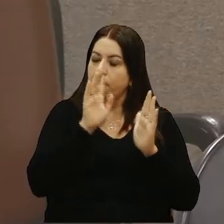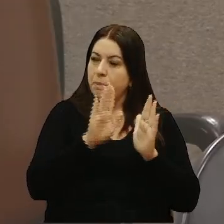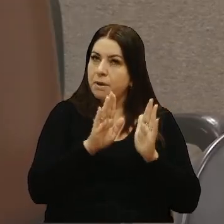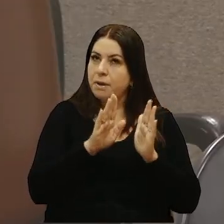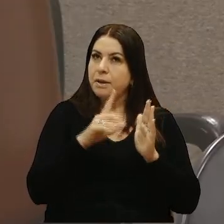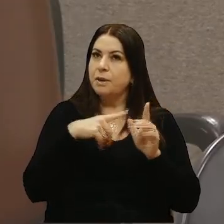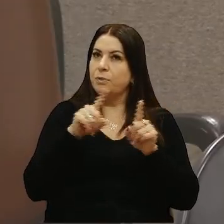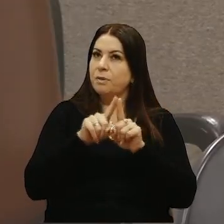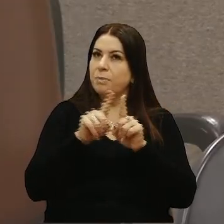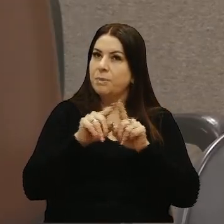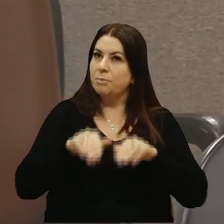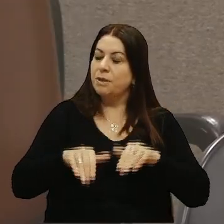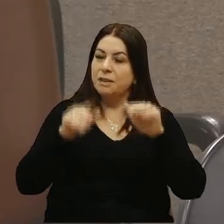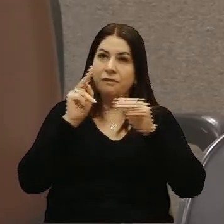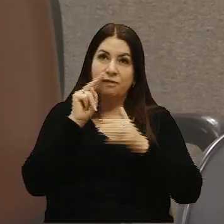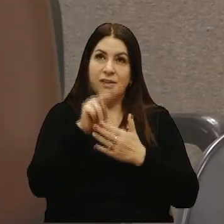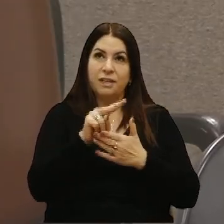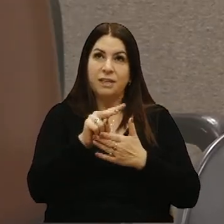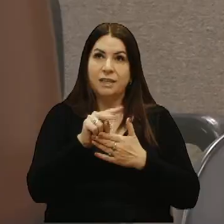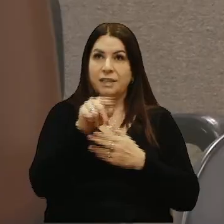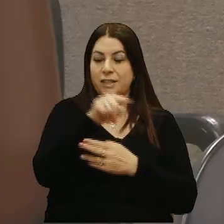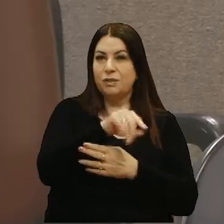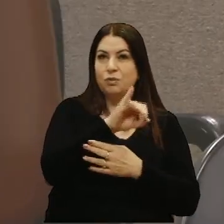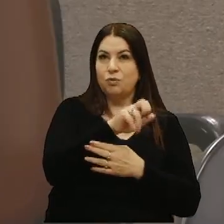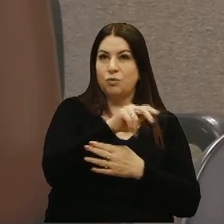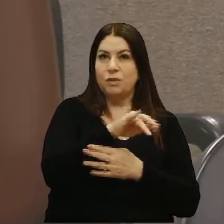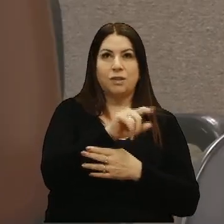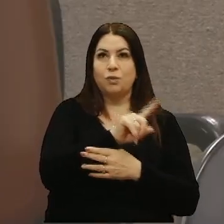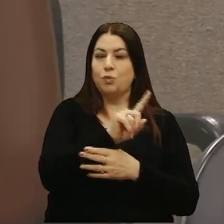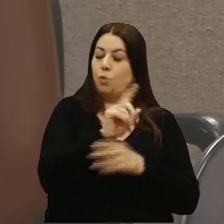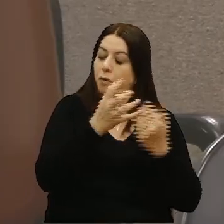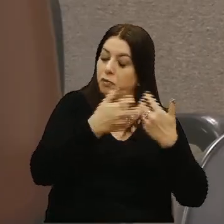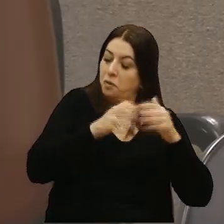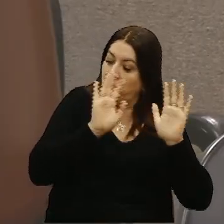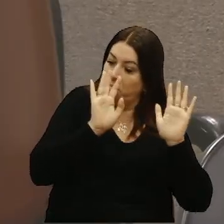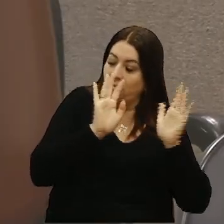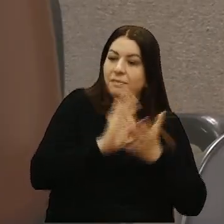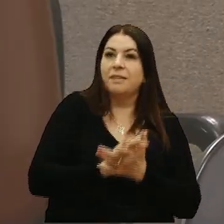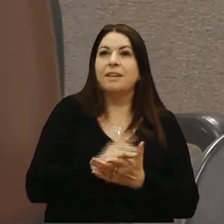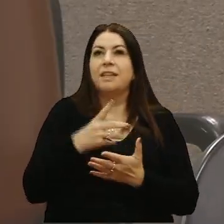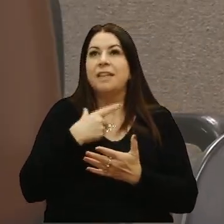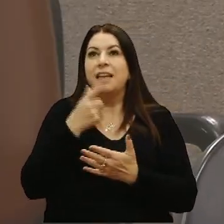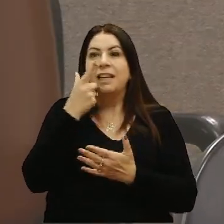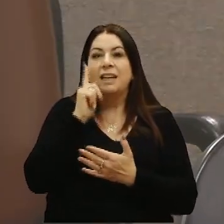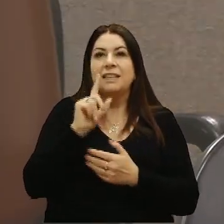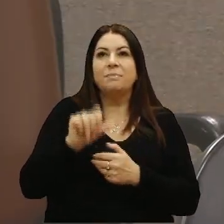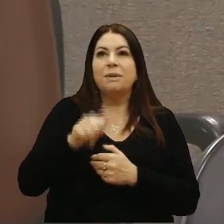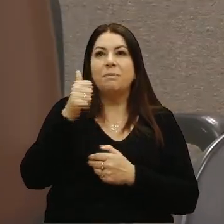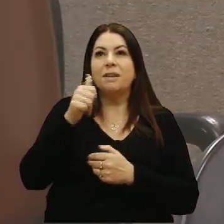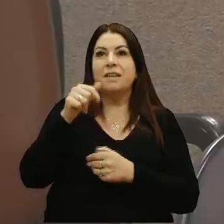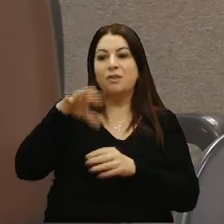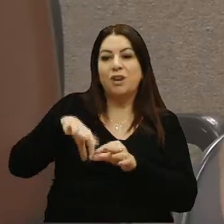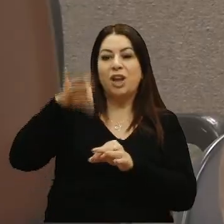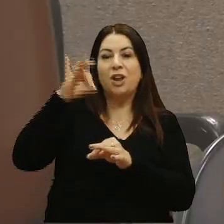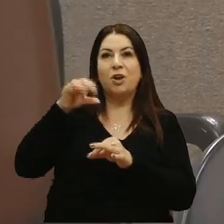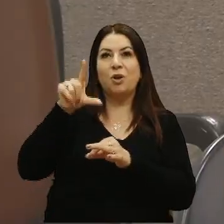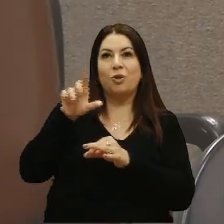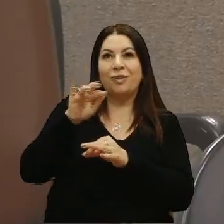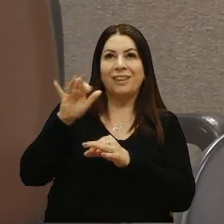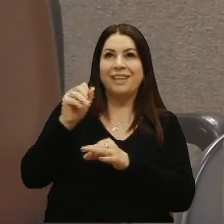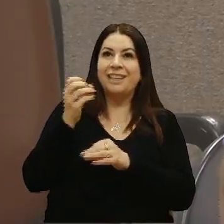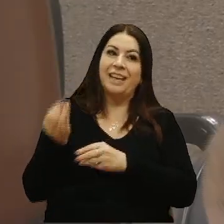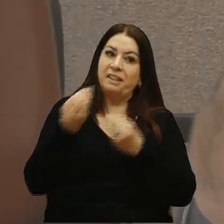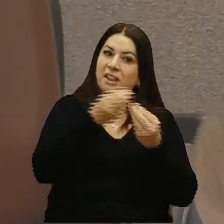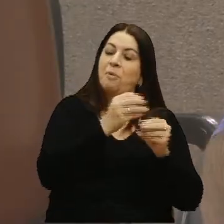Eu também sempre cresci vendo isso. Da parte do seu Joane nunca funcionou. Que quem ganhasse primeiro na loteria ia deixar o outro